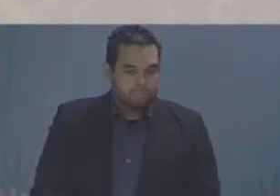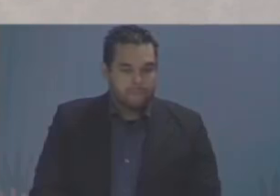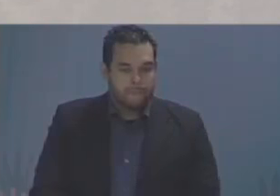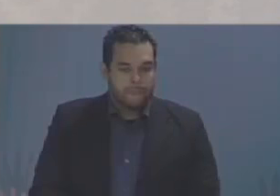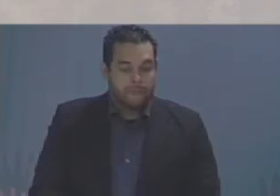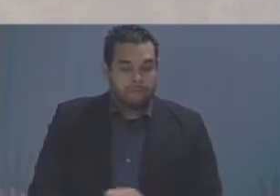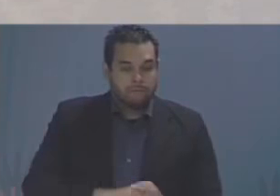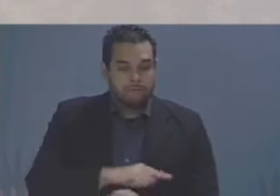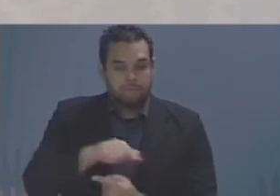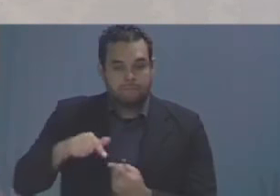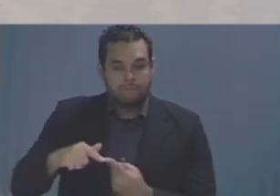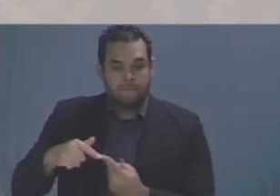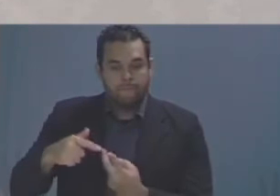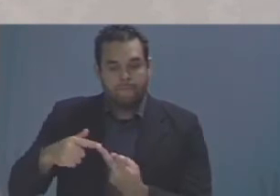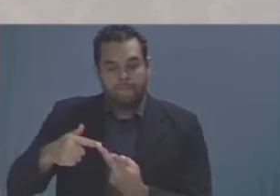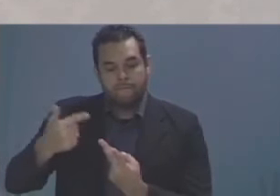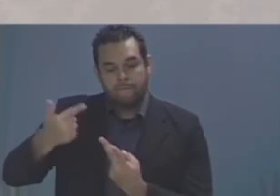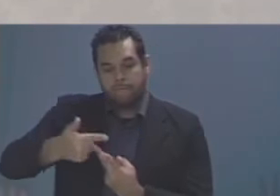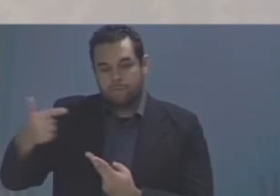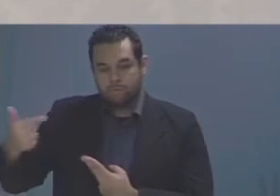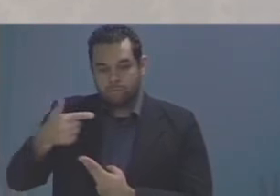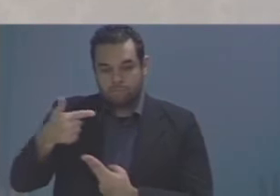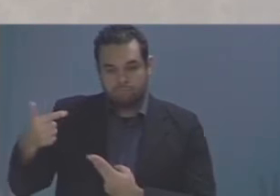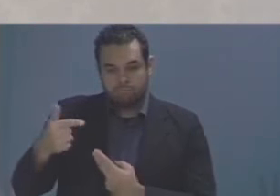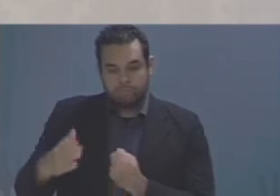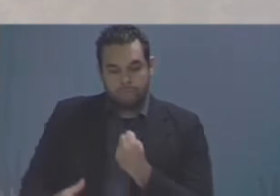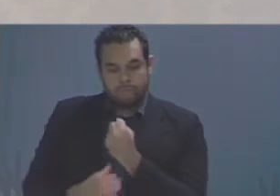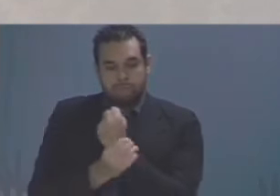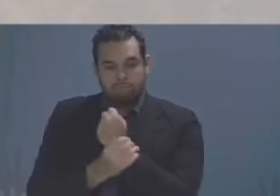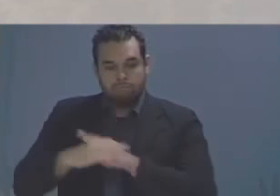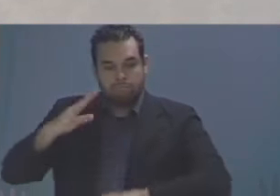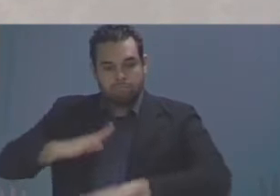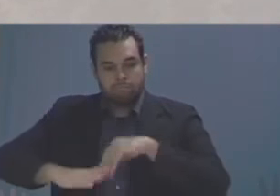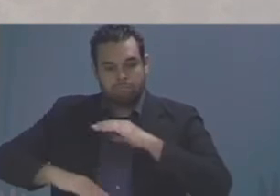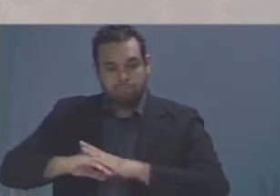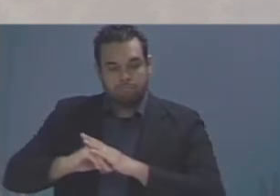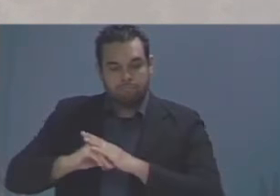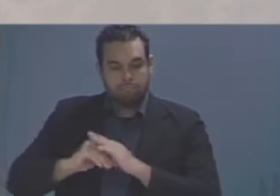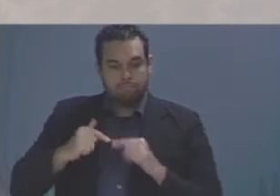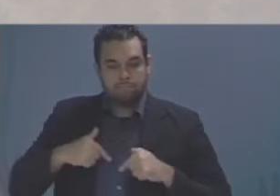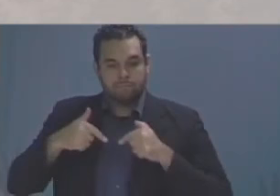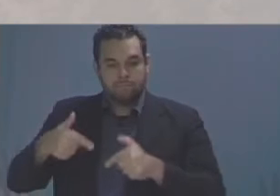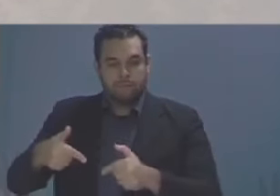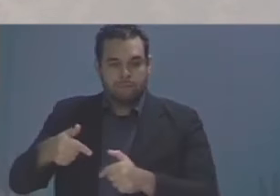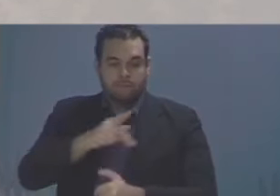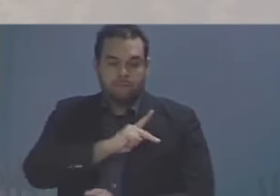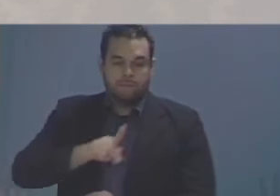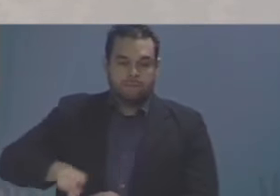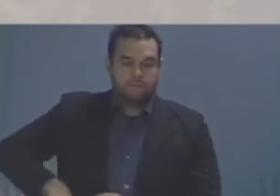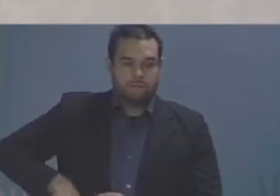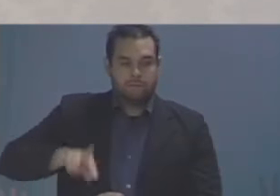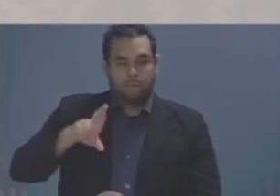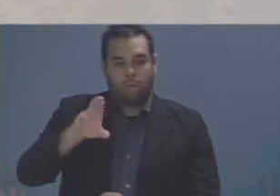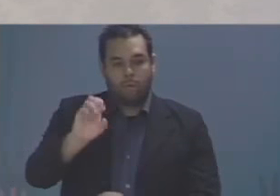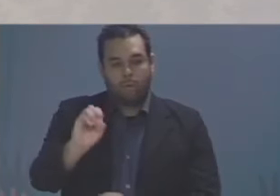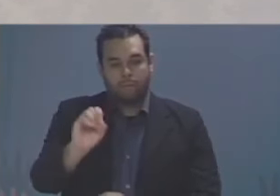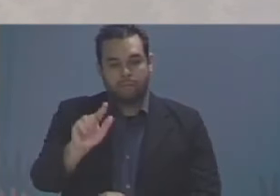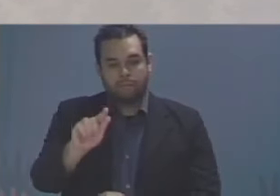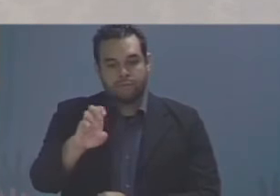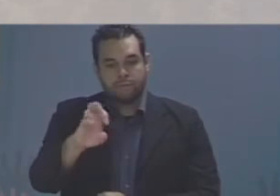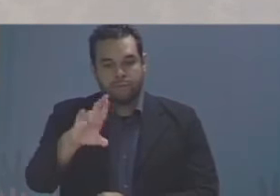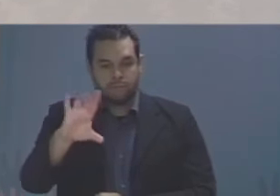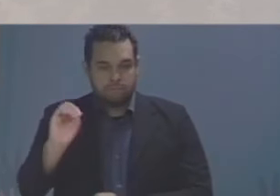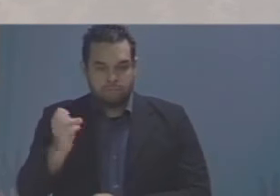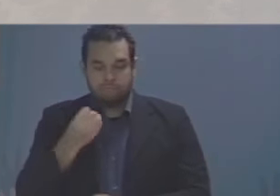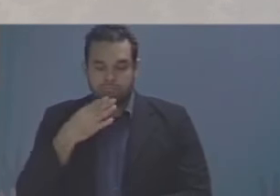Obrigado. Pela chapa 22, fortalecer a profissão, candidato ao cargo de presidente, Rogério Oliveira. Obrigado.